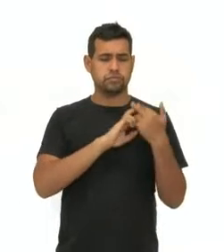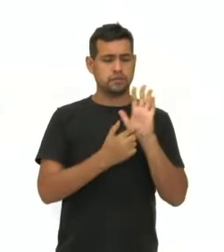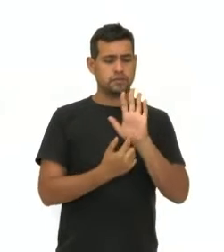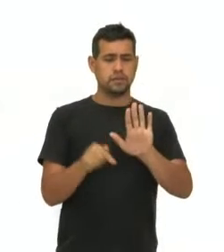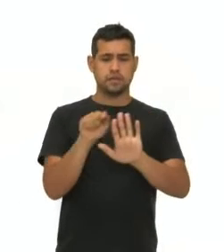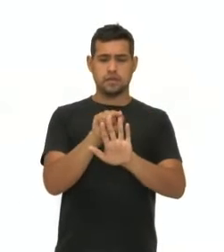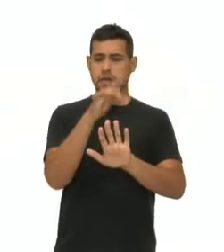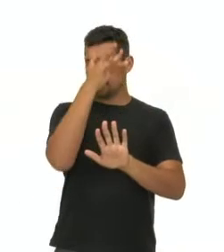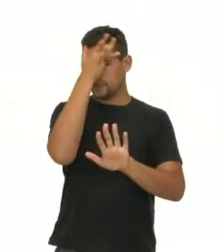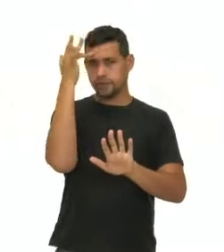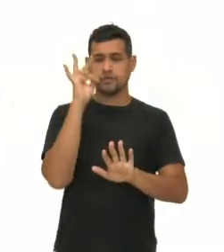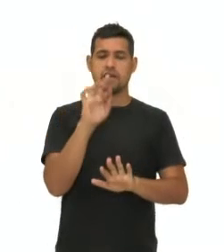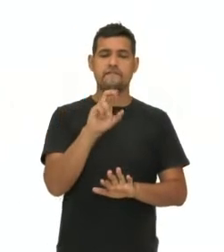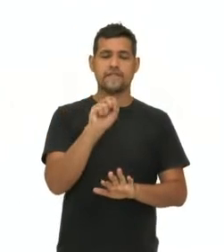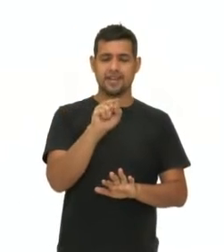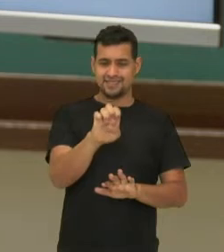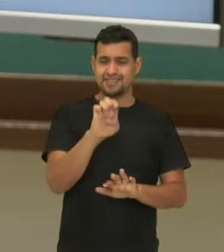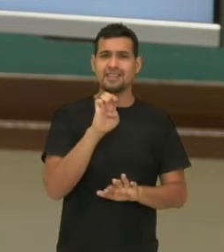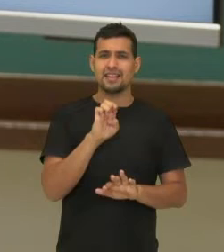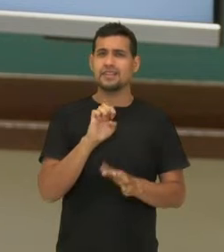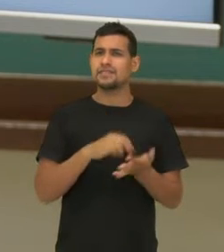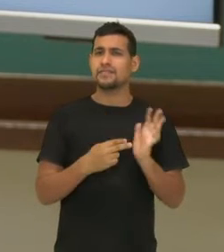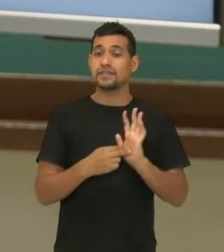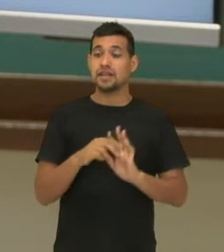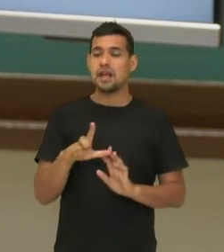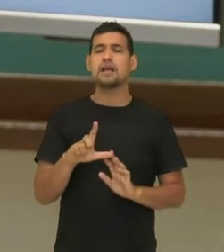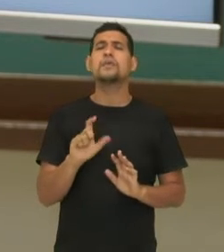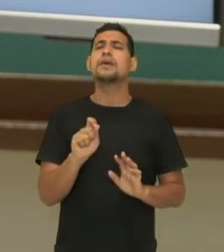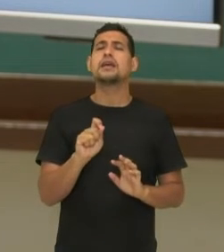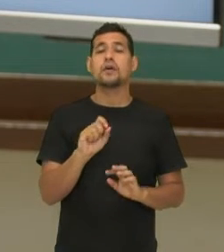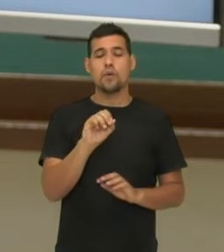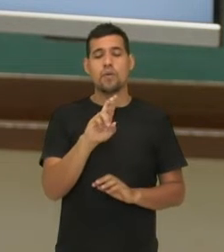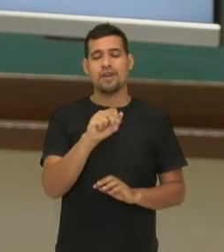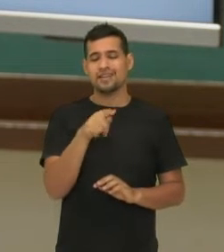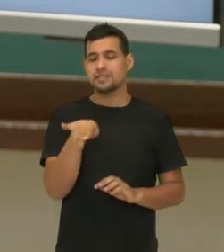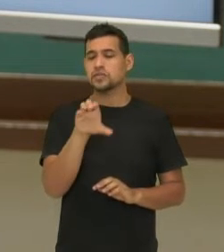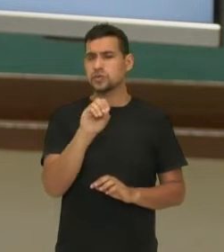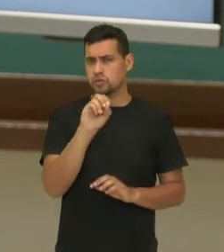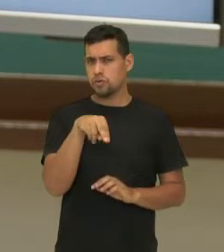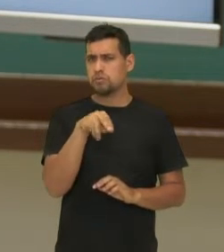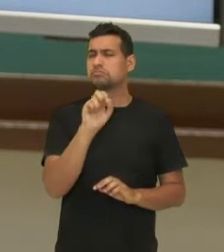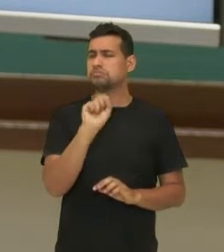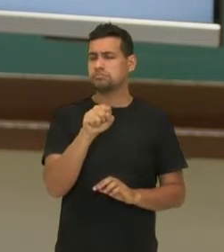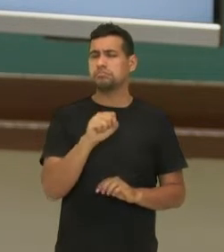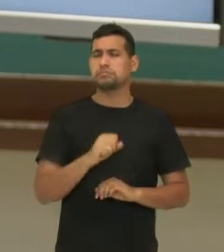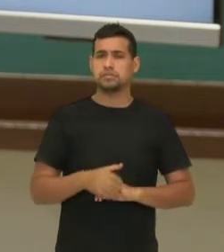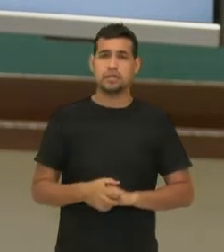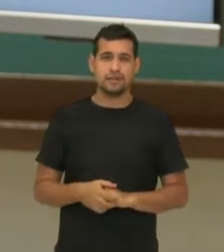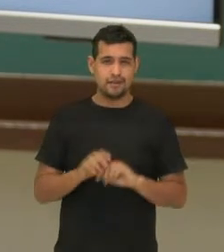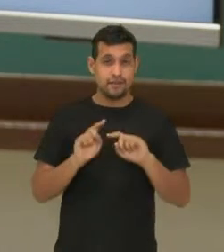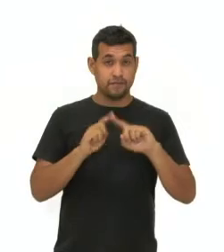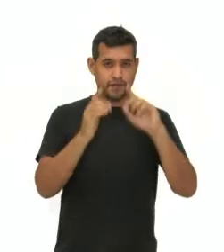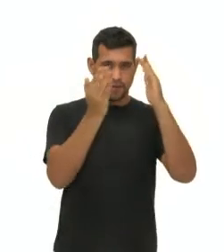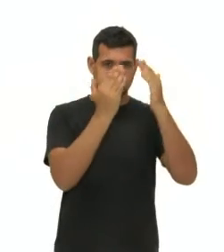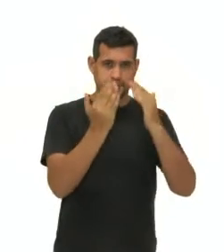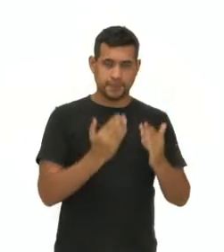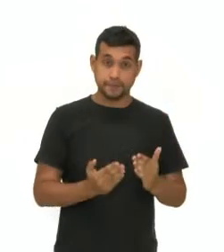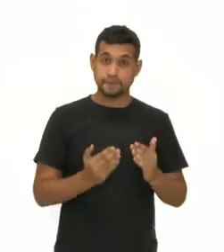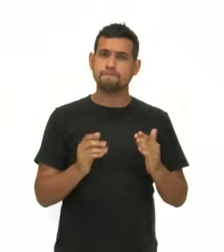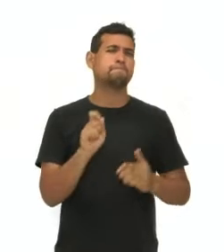indicado na personale ela faz isso reitor oração de táxi vamos ver